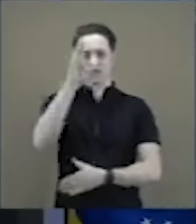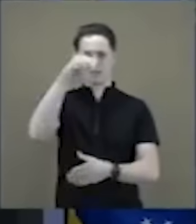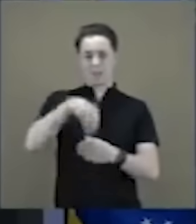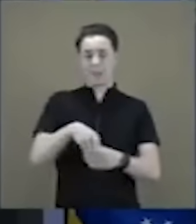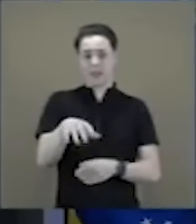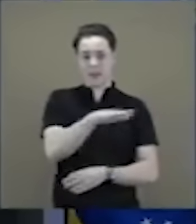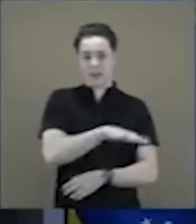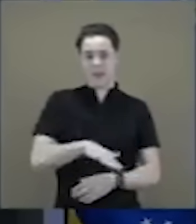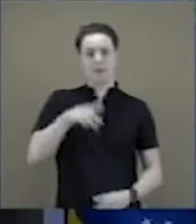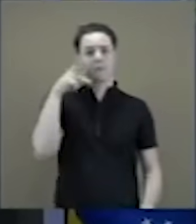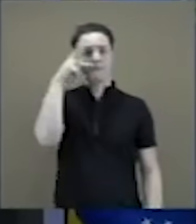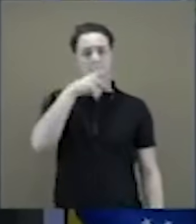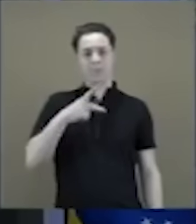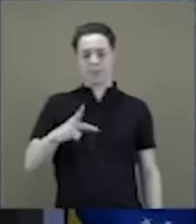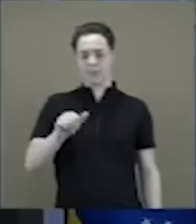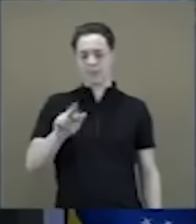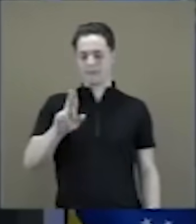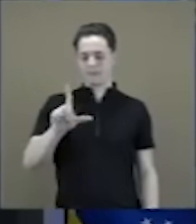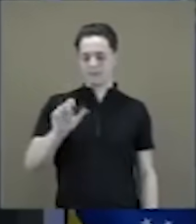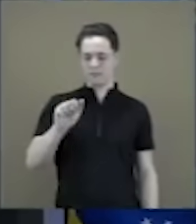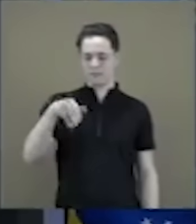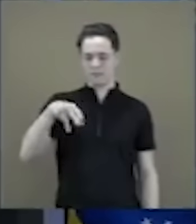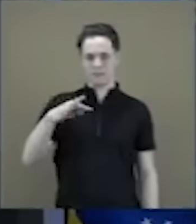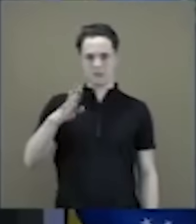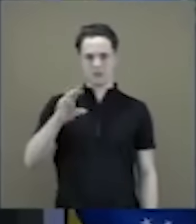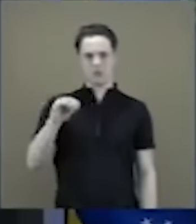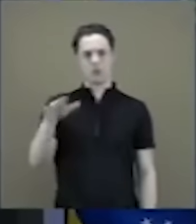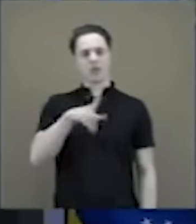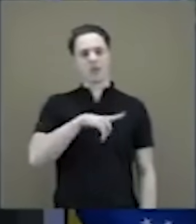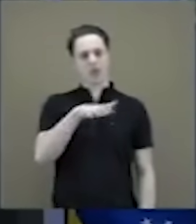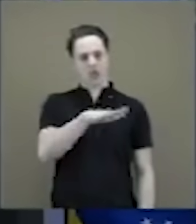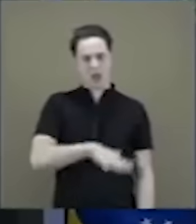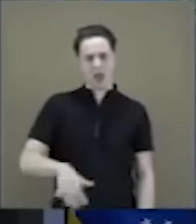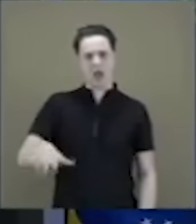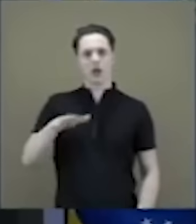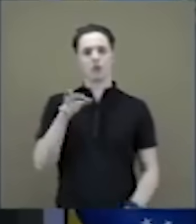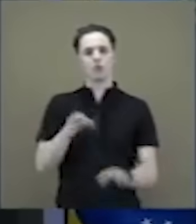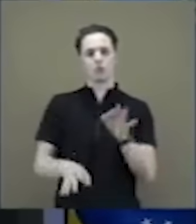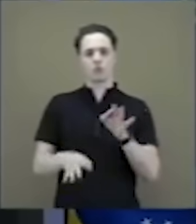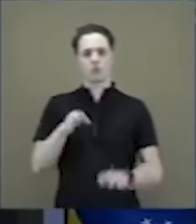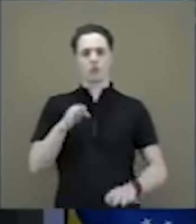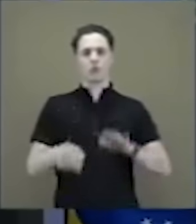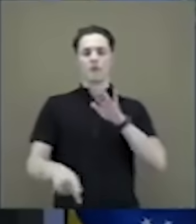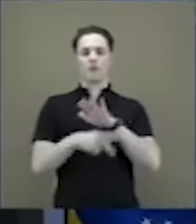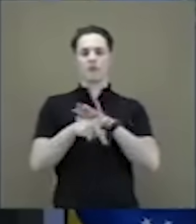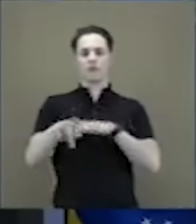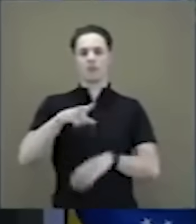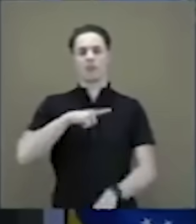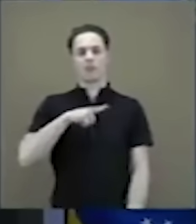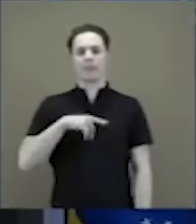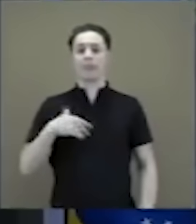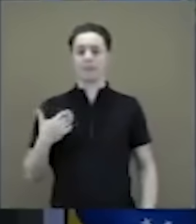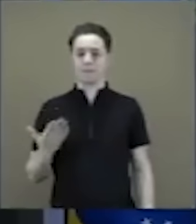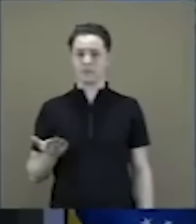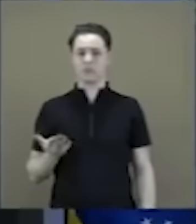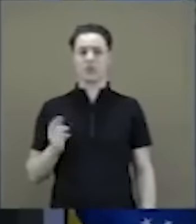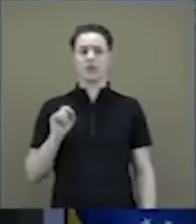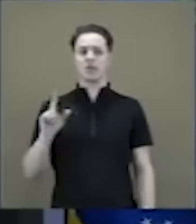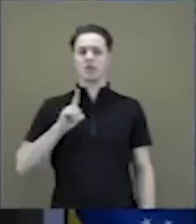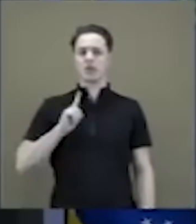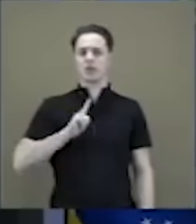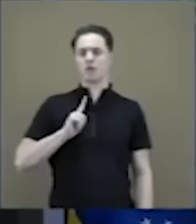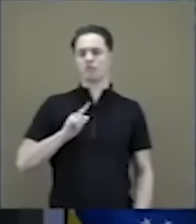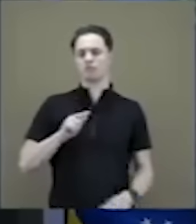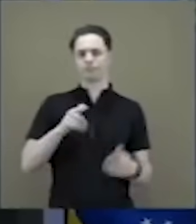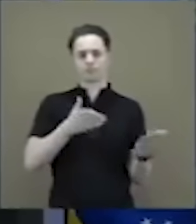Parlamento pela via do Judiciário. Dá-se o bypass, passa-se o chapéu